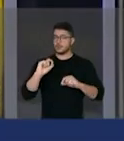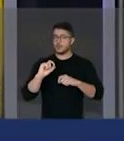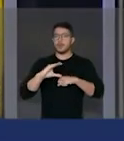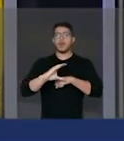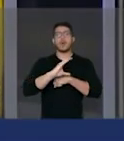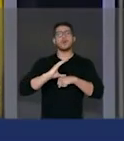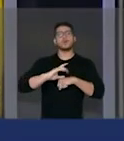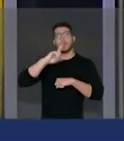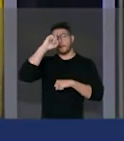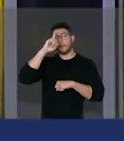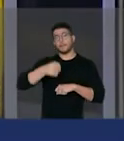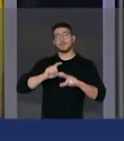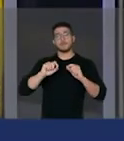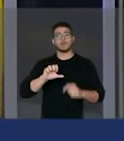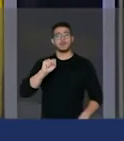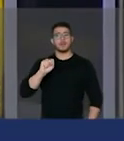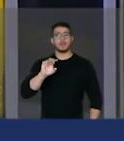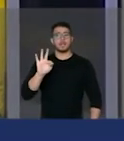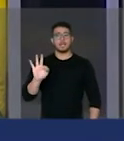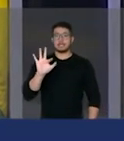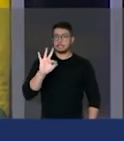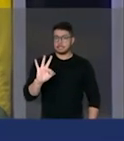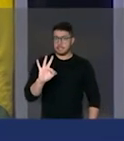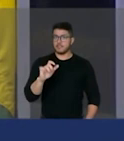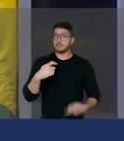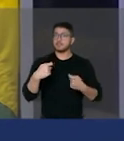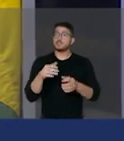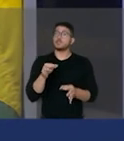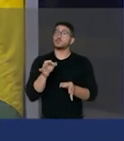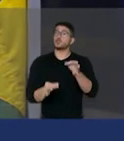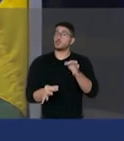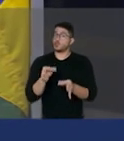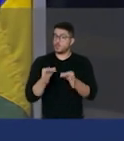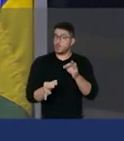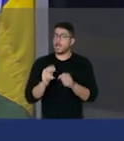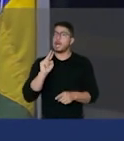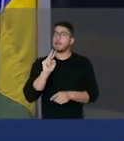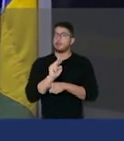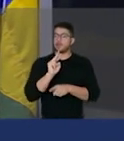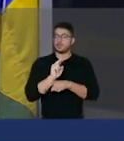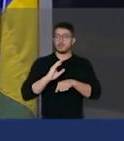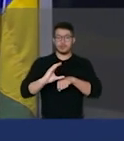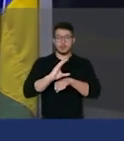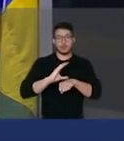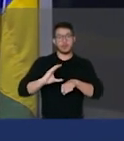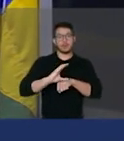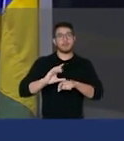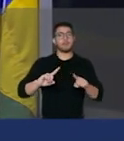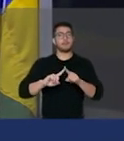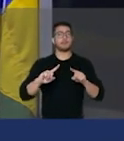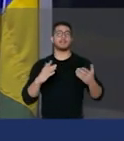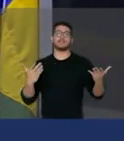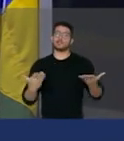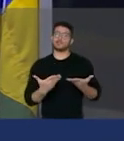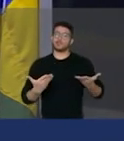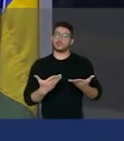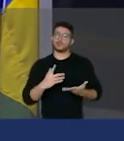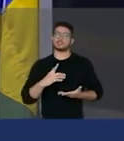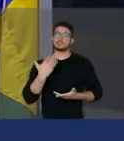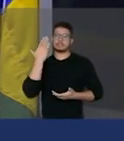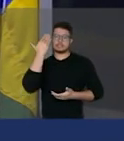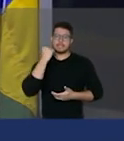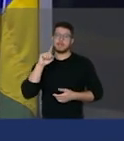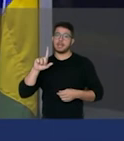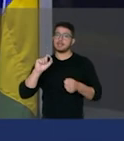ele deve julgar e ser O Guardião da Constituição E hoje nós vemos que é uma grande extrapolação de competência mas